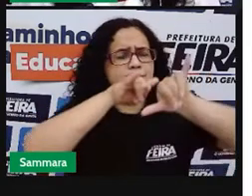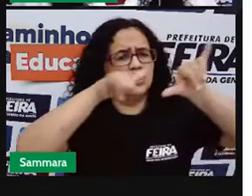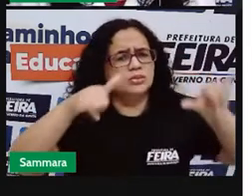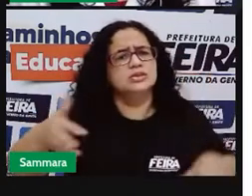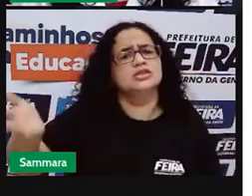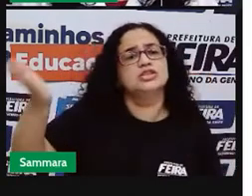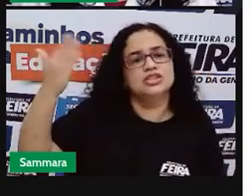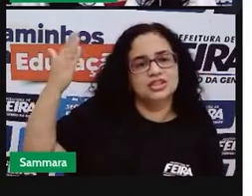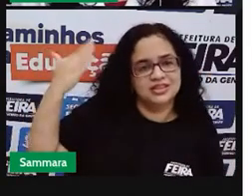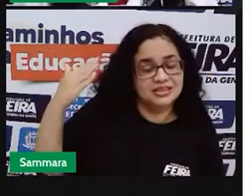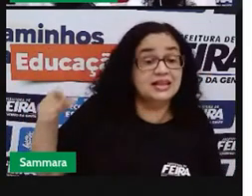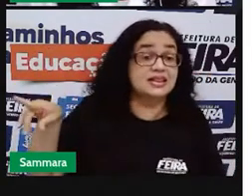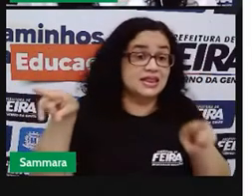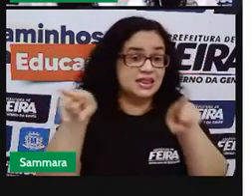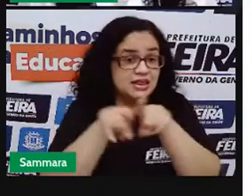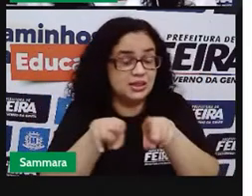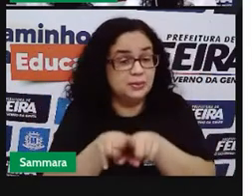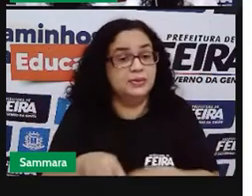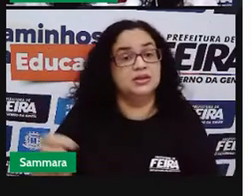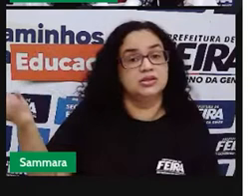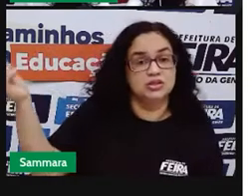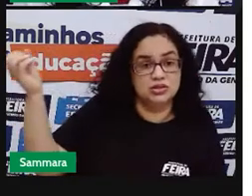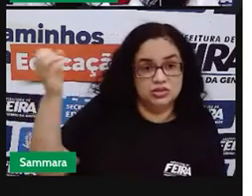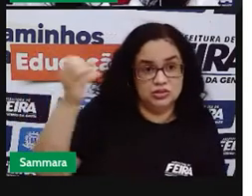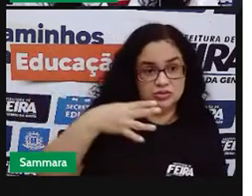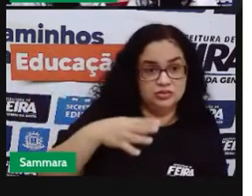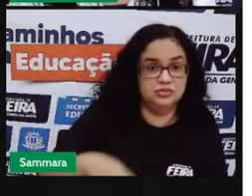Propagandas antigas e atuais.